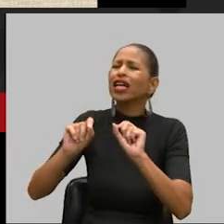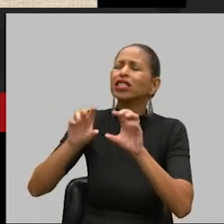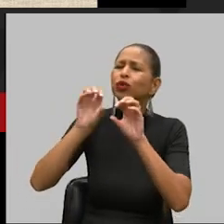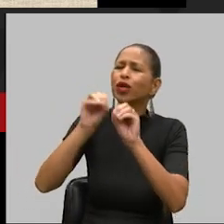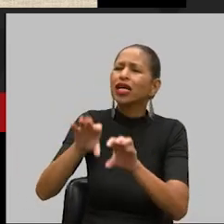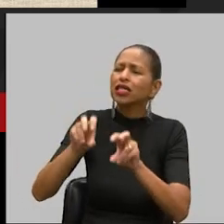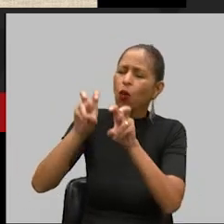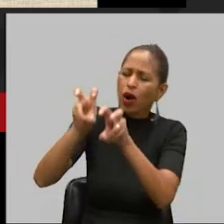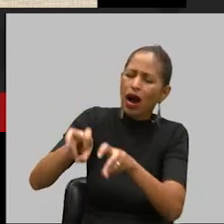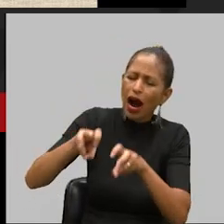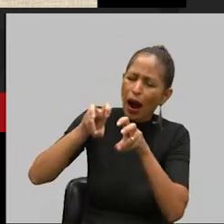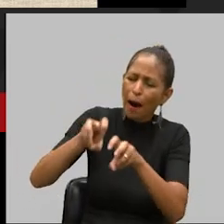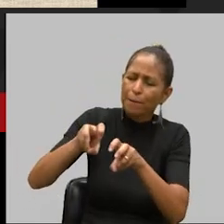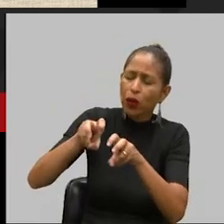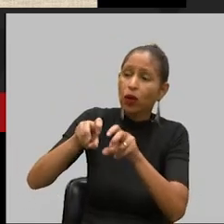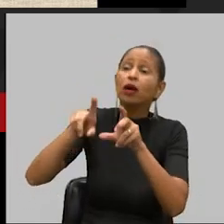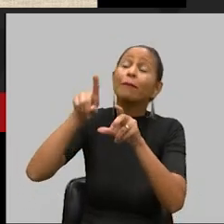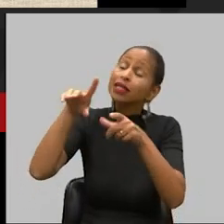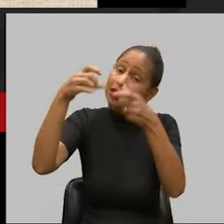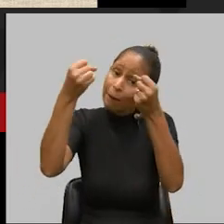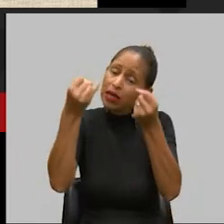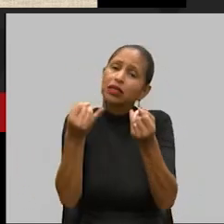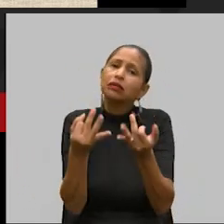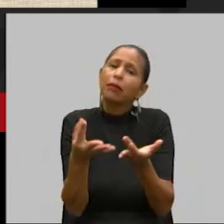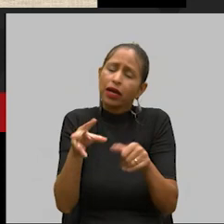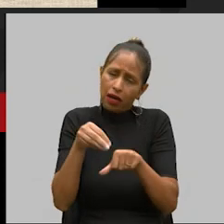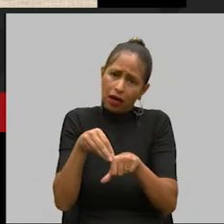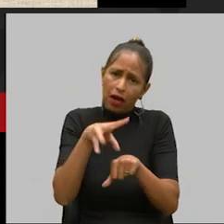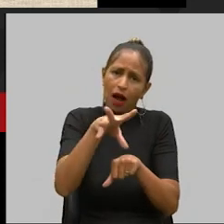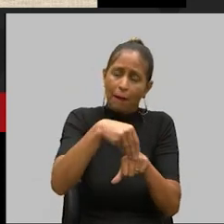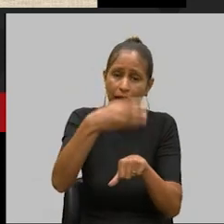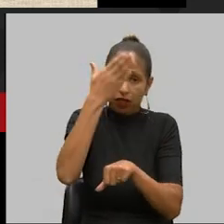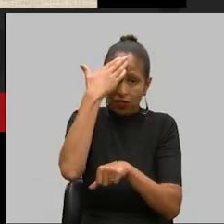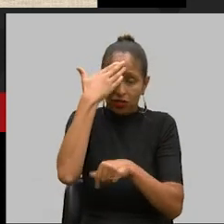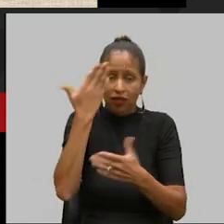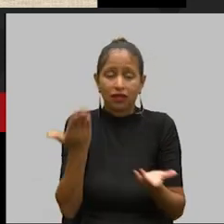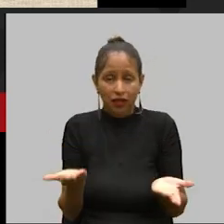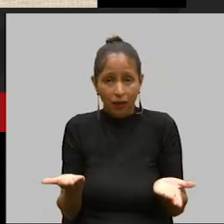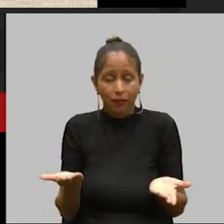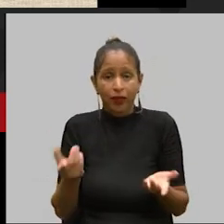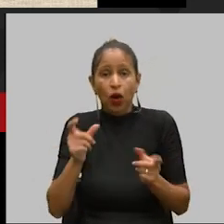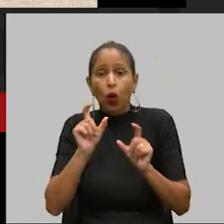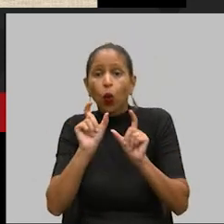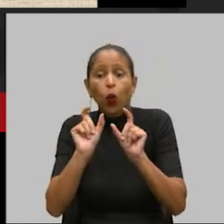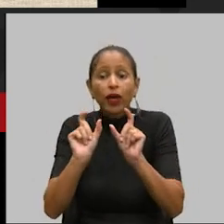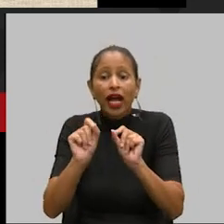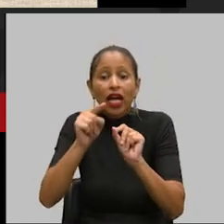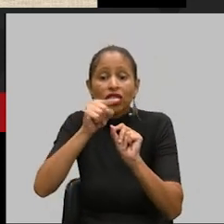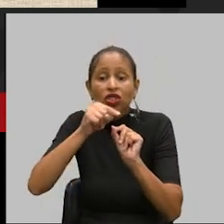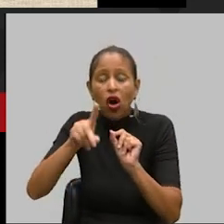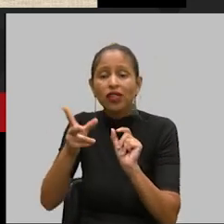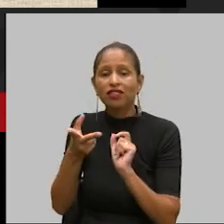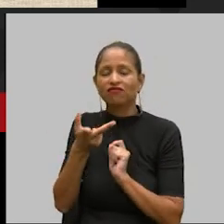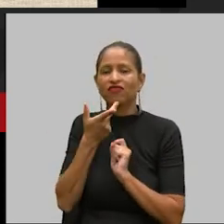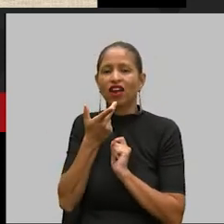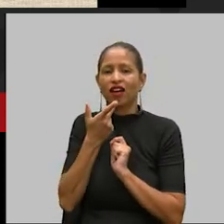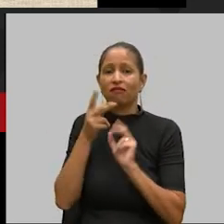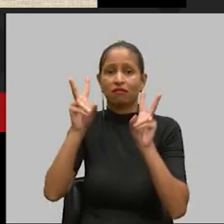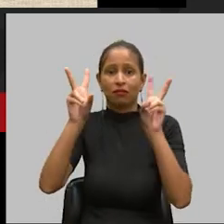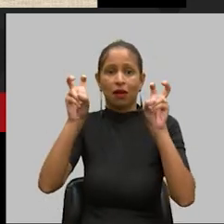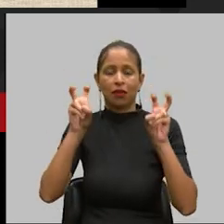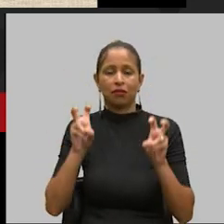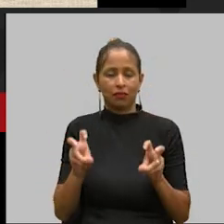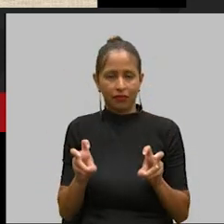do campo aí a gente tem que saber explicar direitinho pra gente entender o que que do que que nós estamos falando tá nós